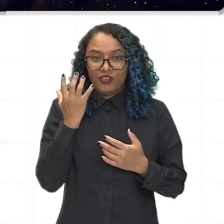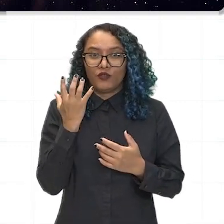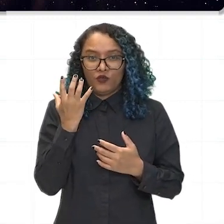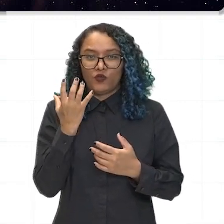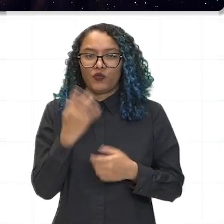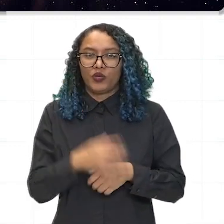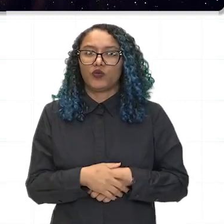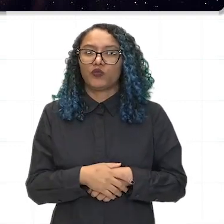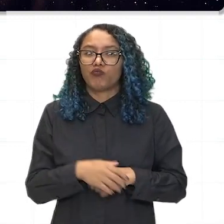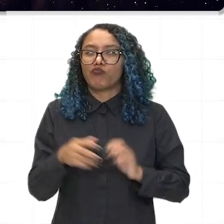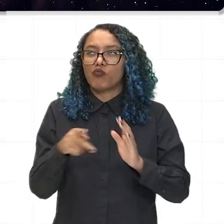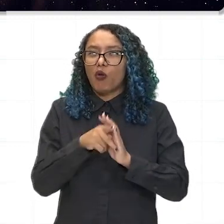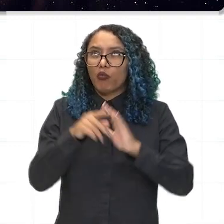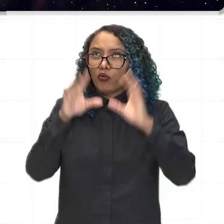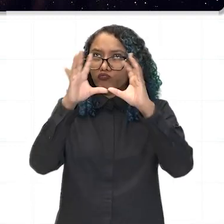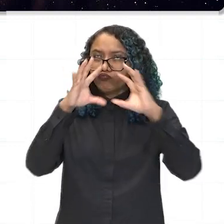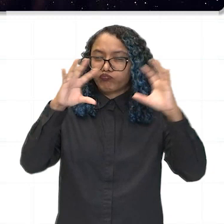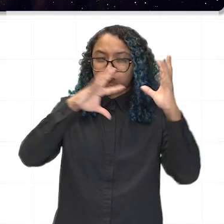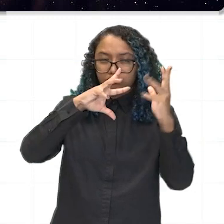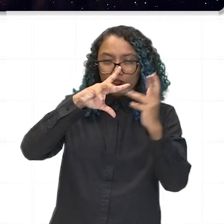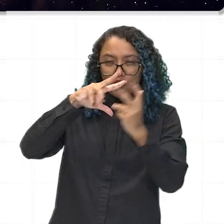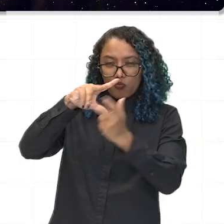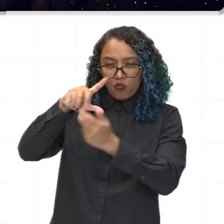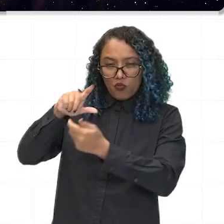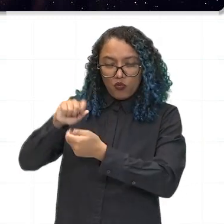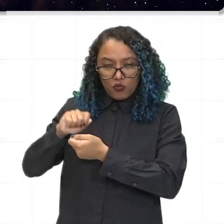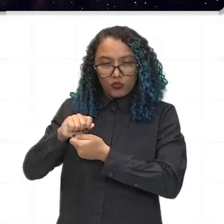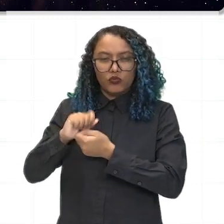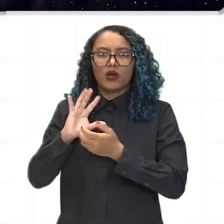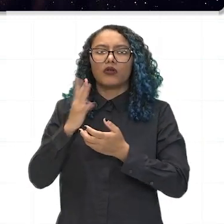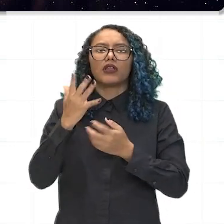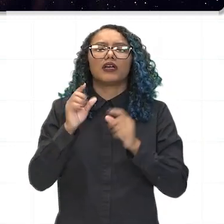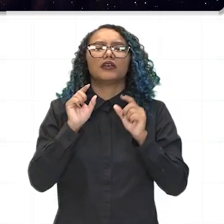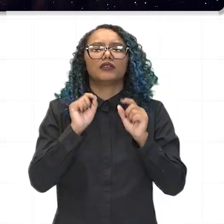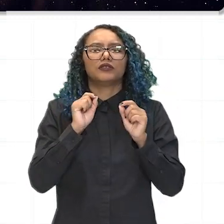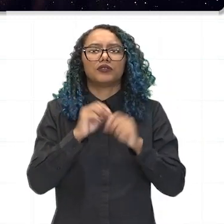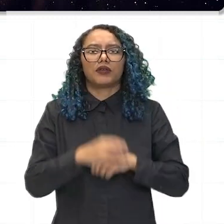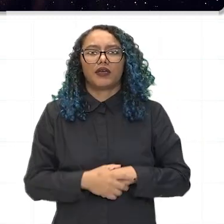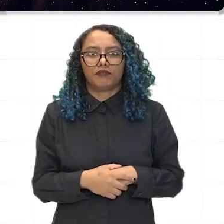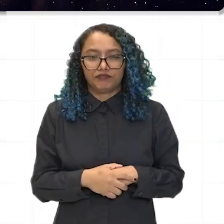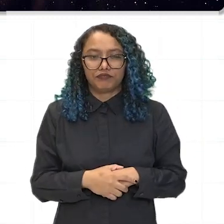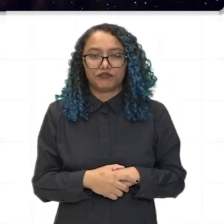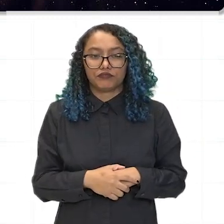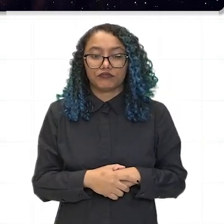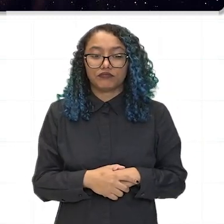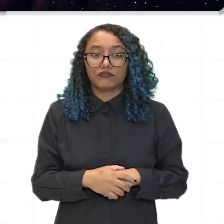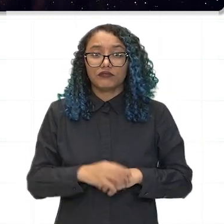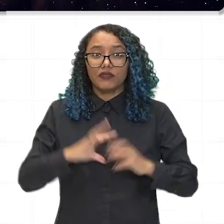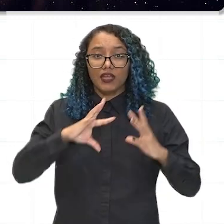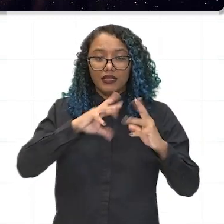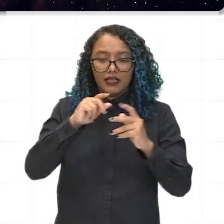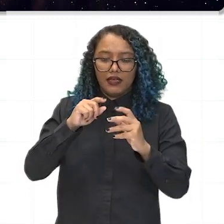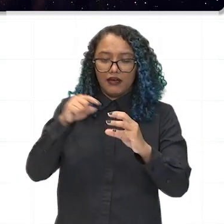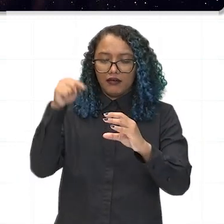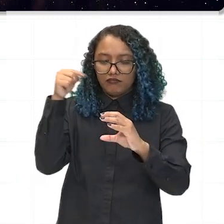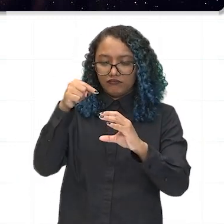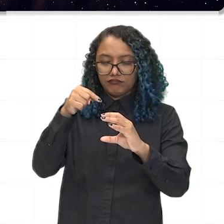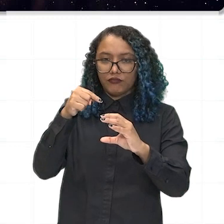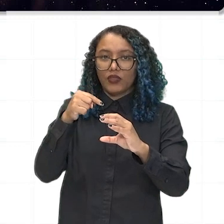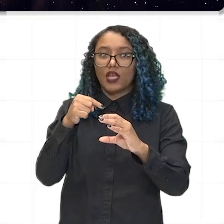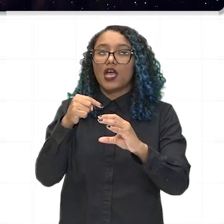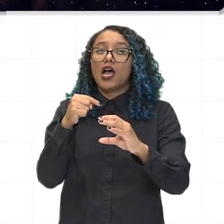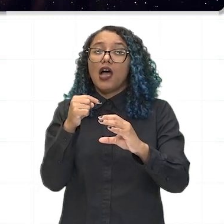lunar, é um fenômeno astronômico que acontece quando a Terra está posicionada entre o